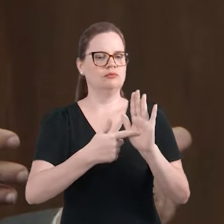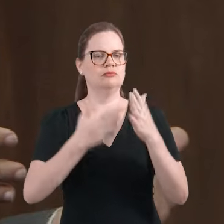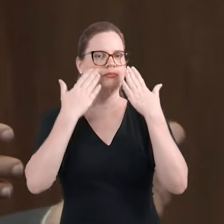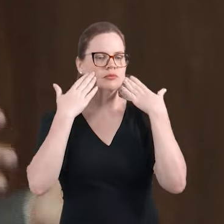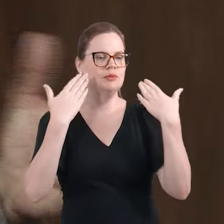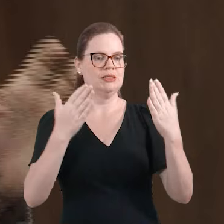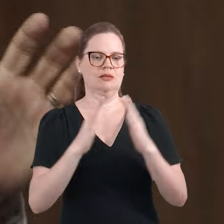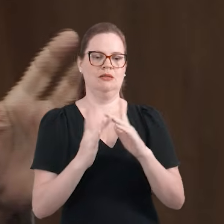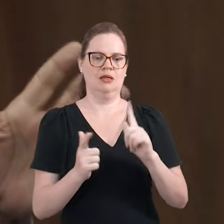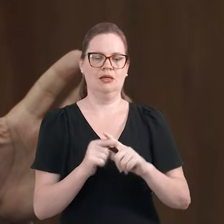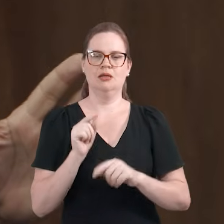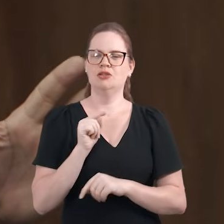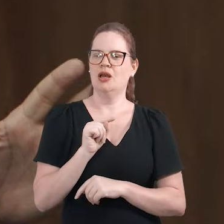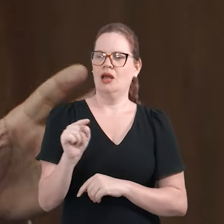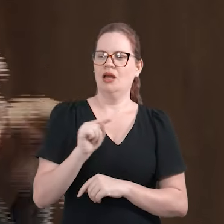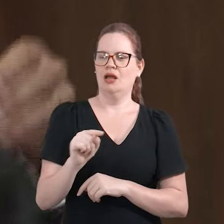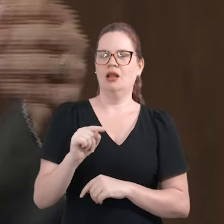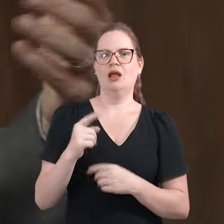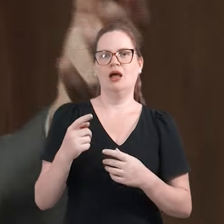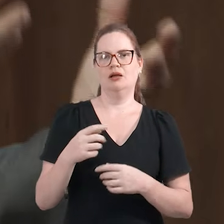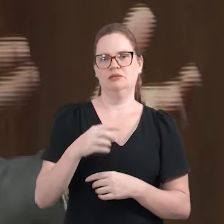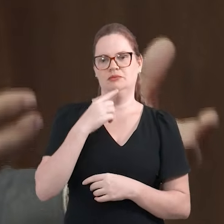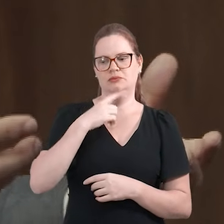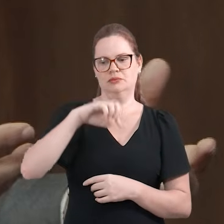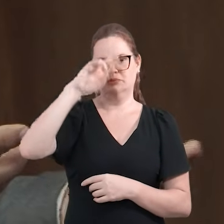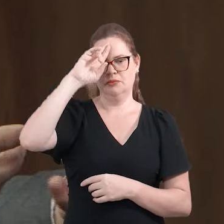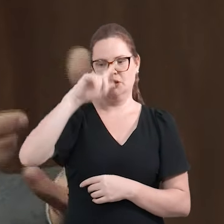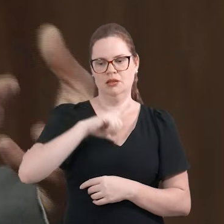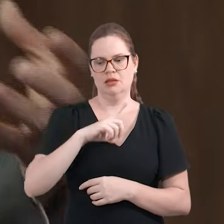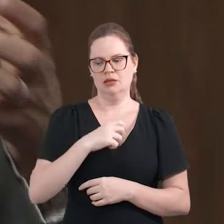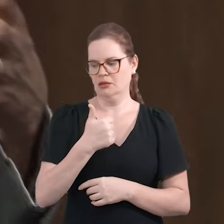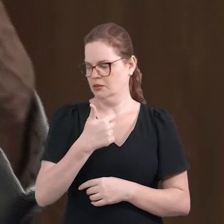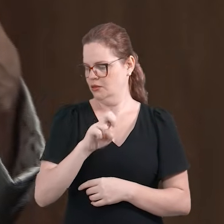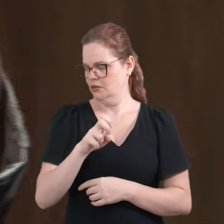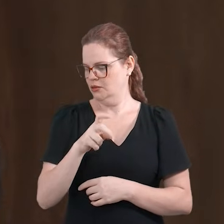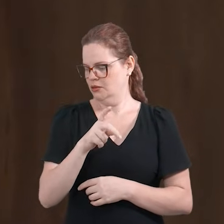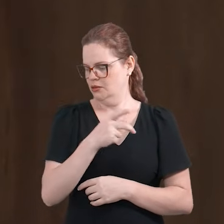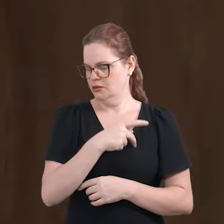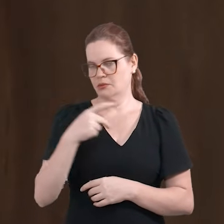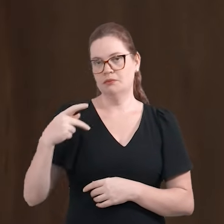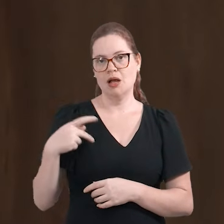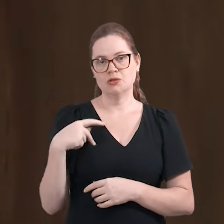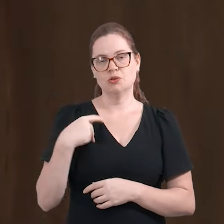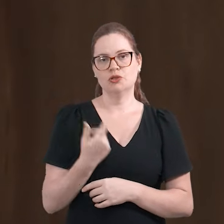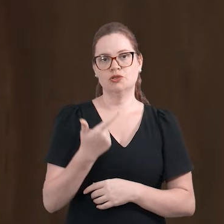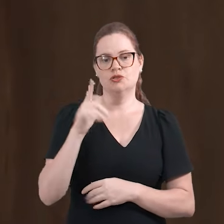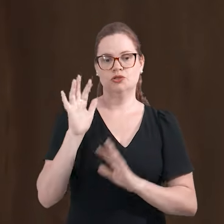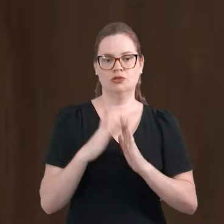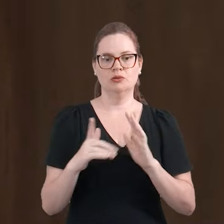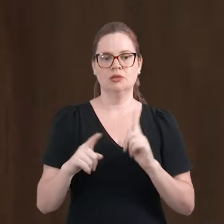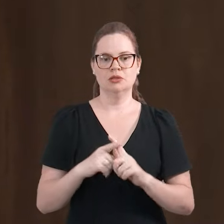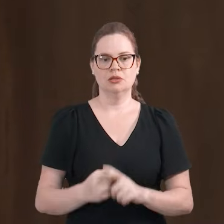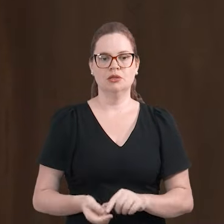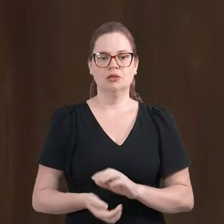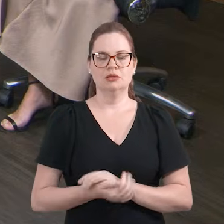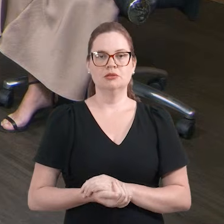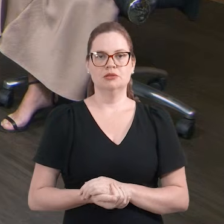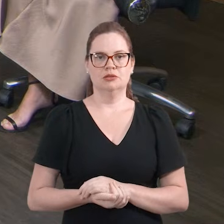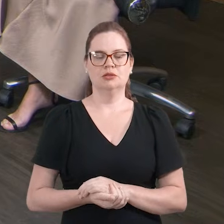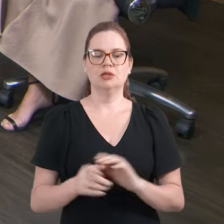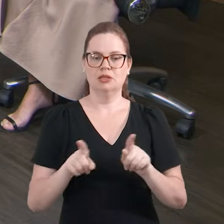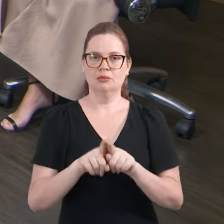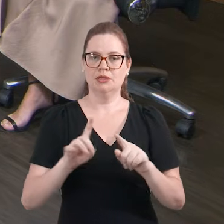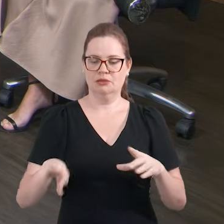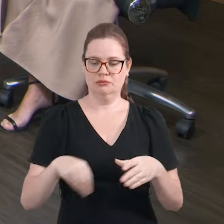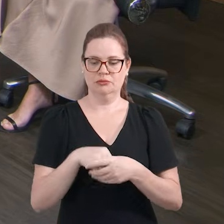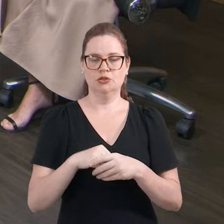República Dominicana 15 pastores de outras igrejas que já têm comunhão conosco. Que coisa. Aliás, essa é